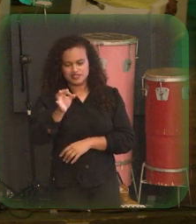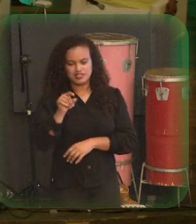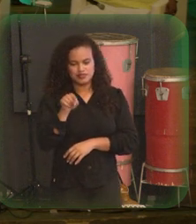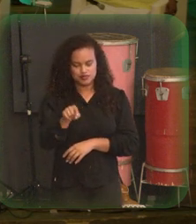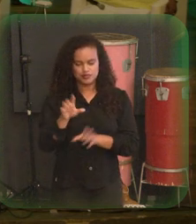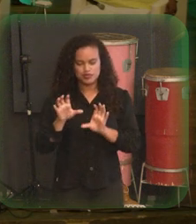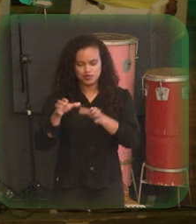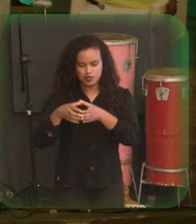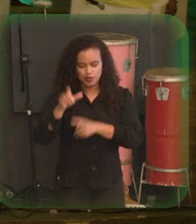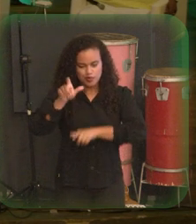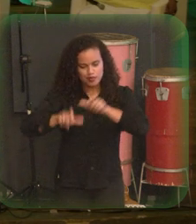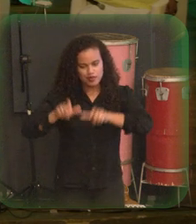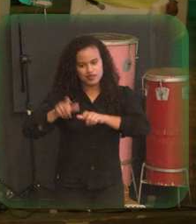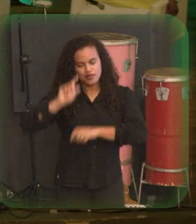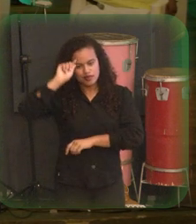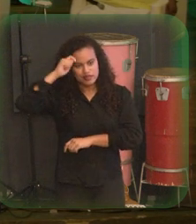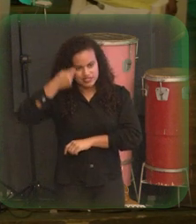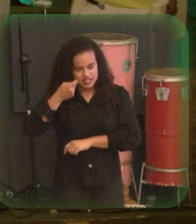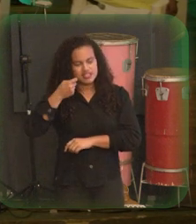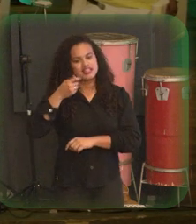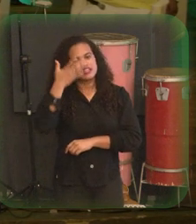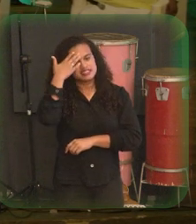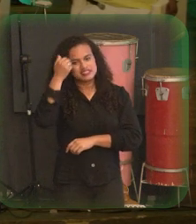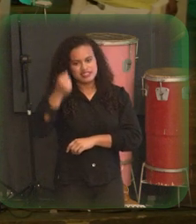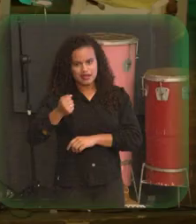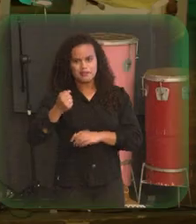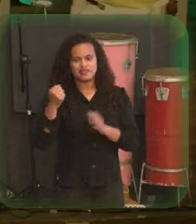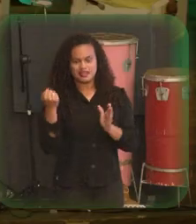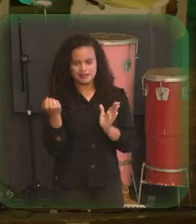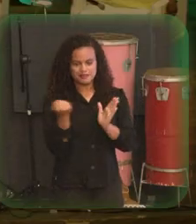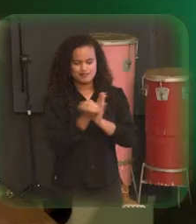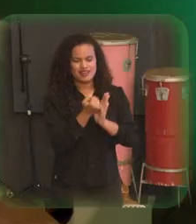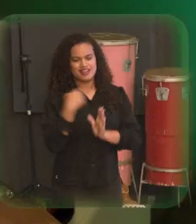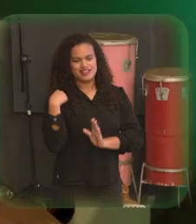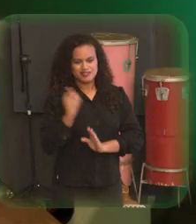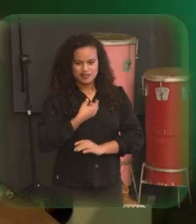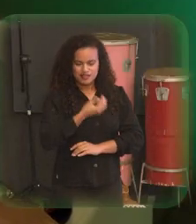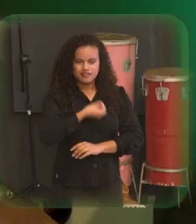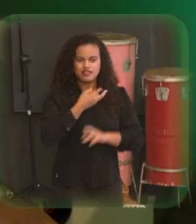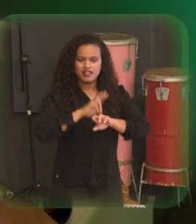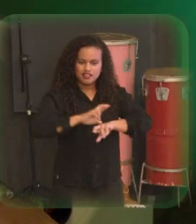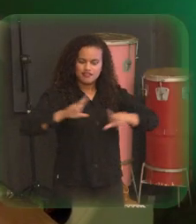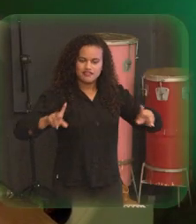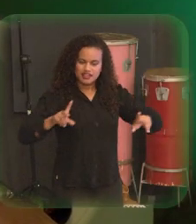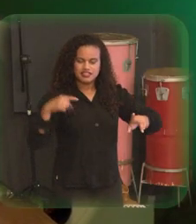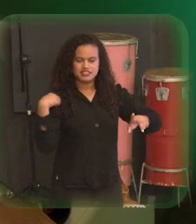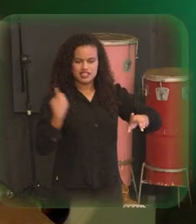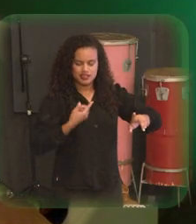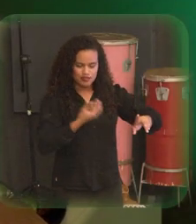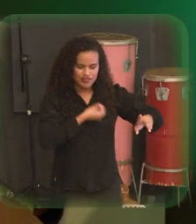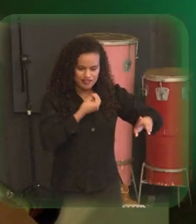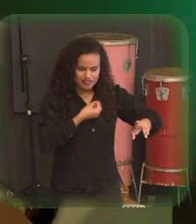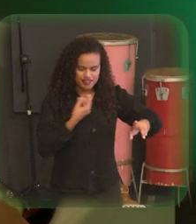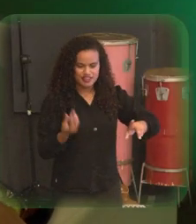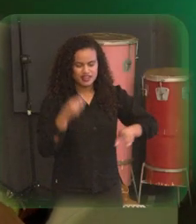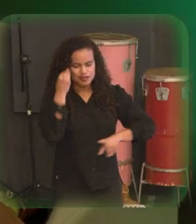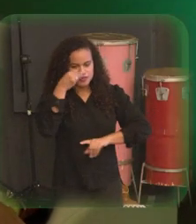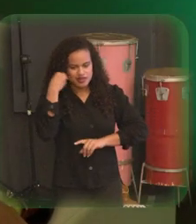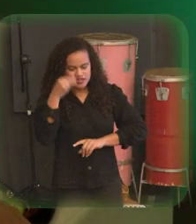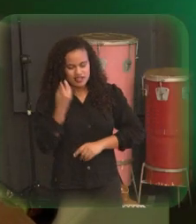que isso gera e nos marca de uma forma muito diferente nas nossas vidas, nas nossas vivências, nas nossas